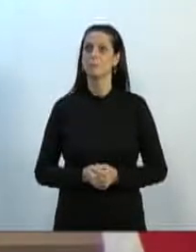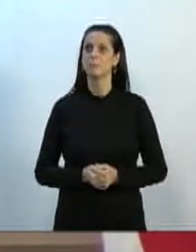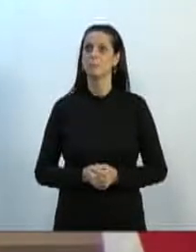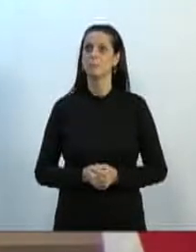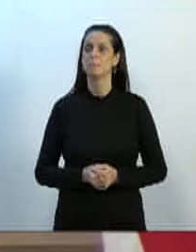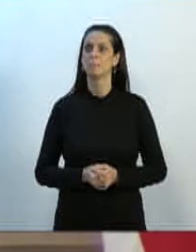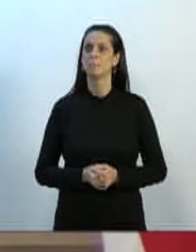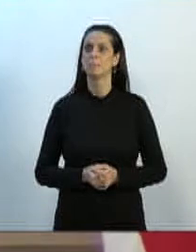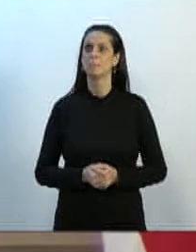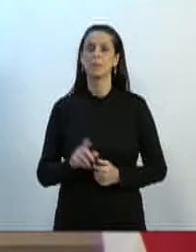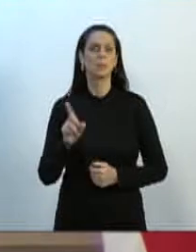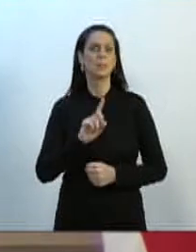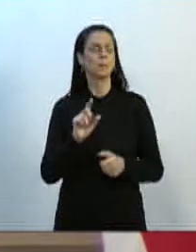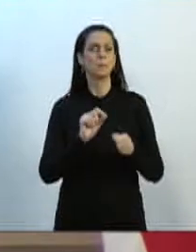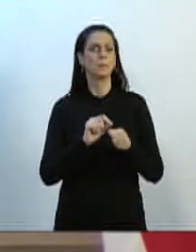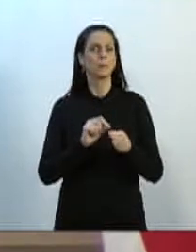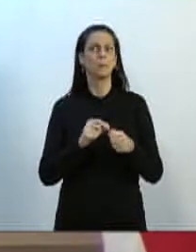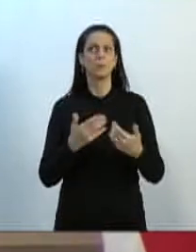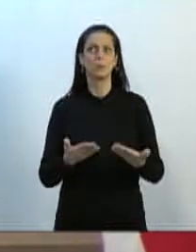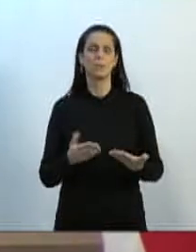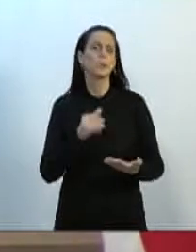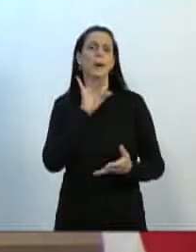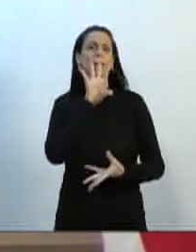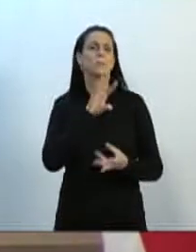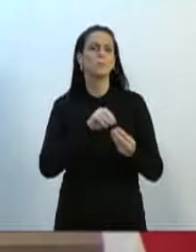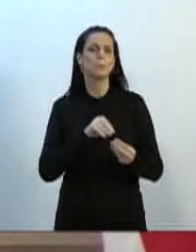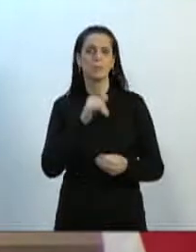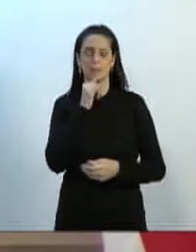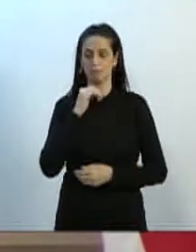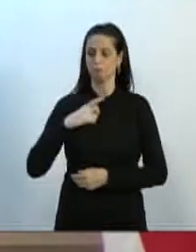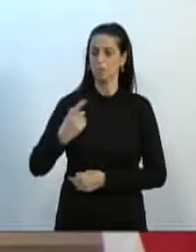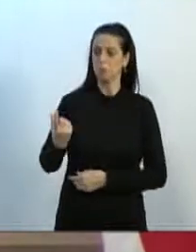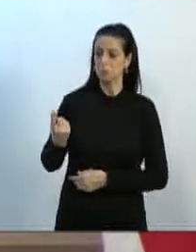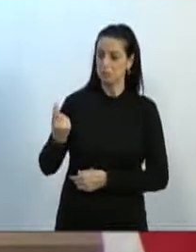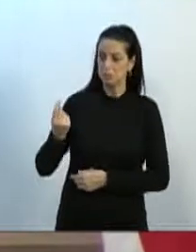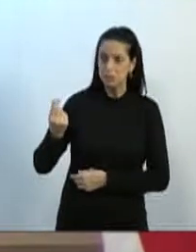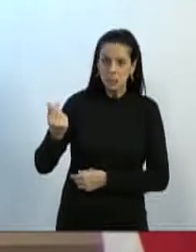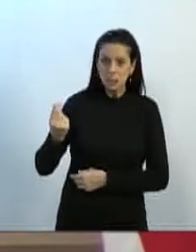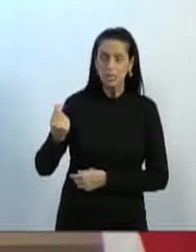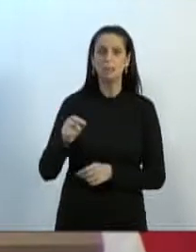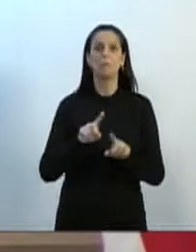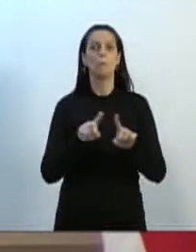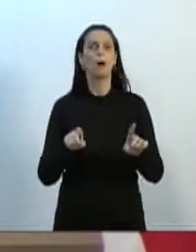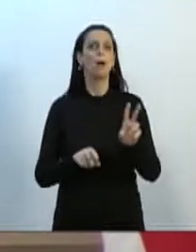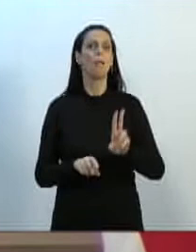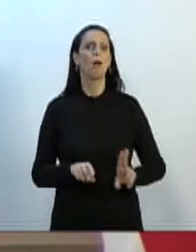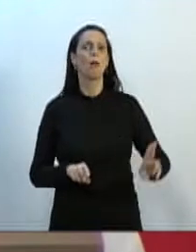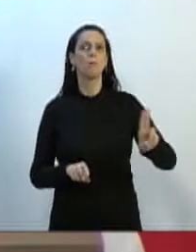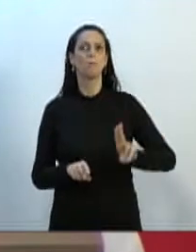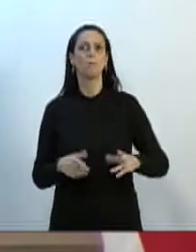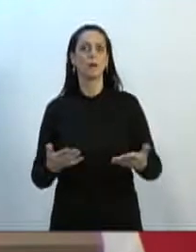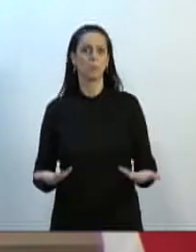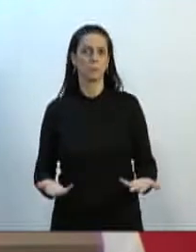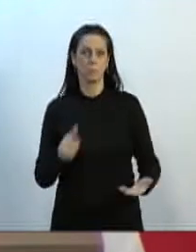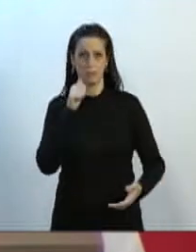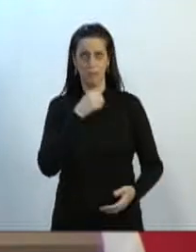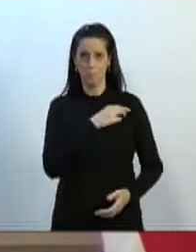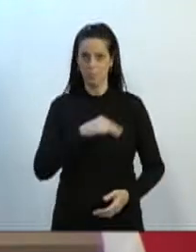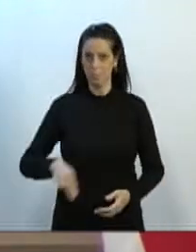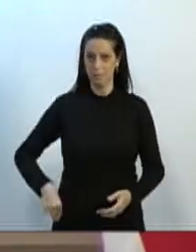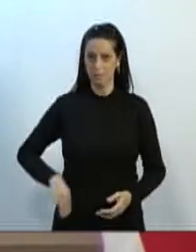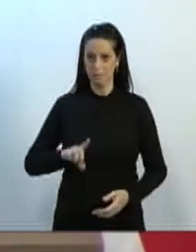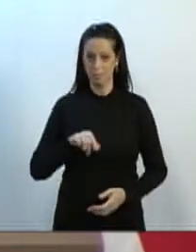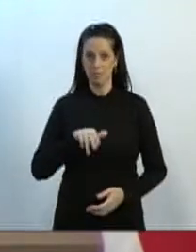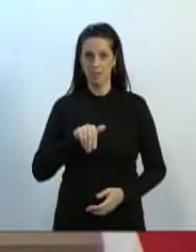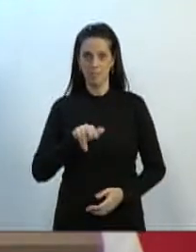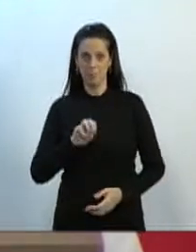é executado, ou seja, o dinheiro está disponível para a pasta, mas não é usado. A ministra, a mando do presidente